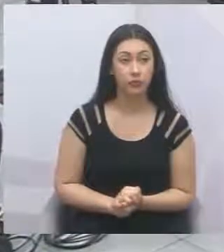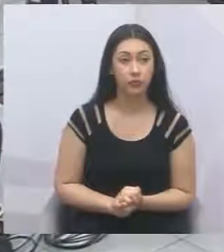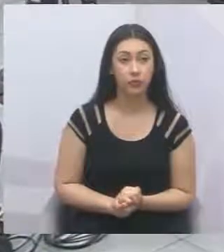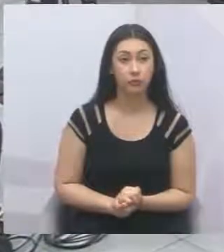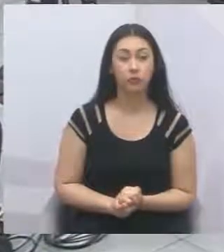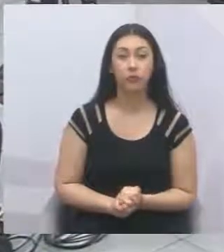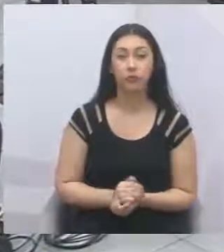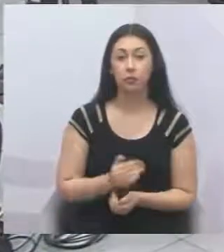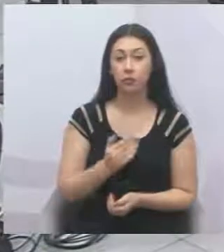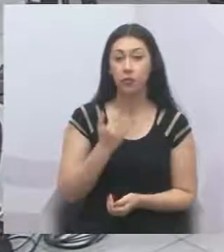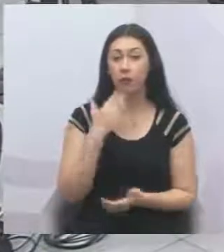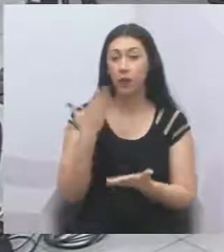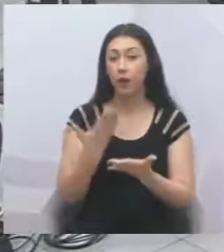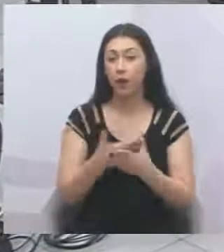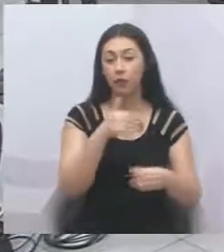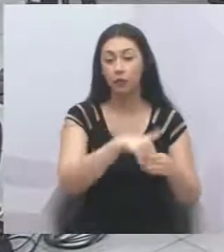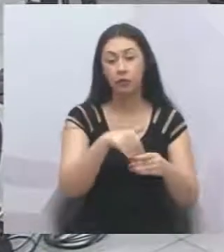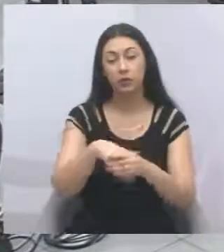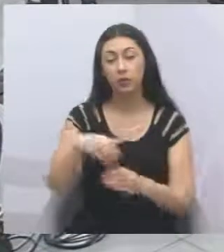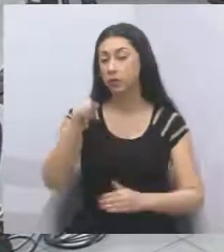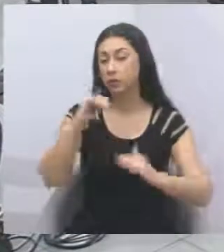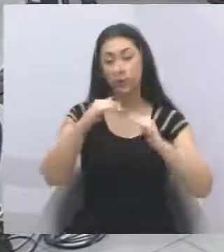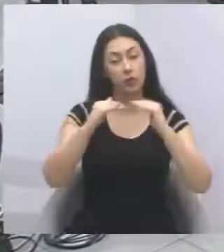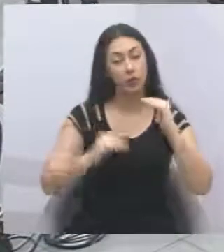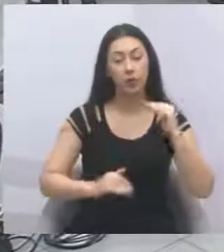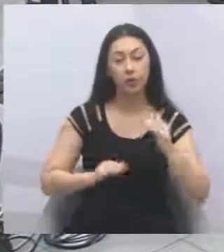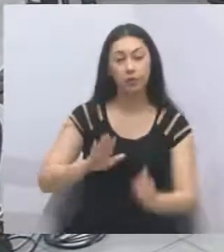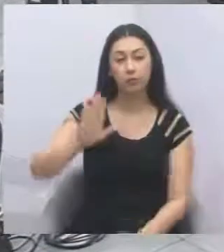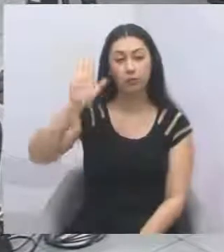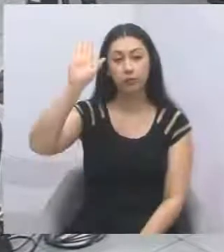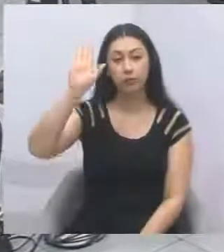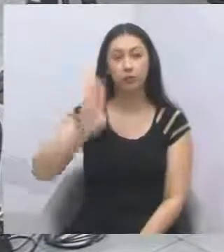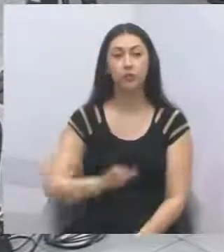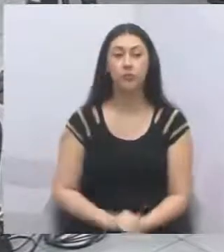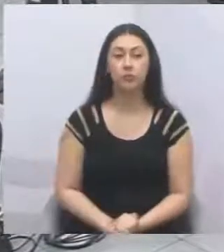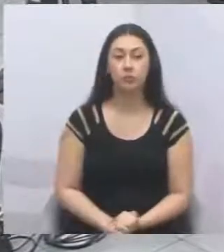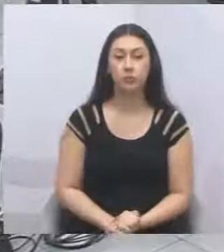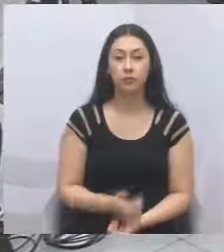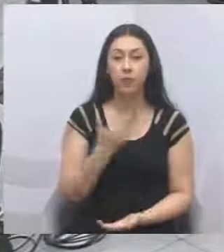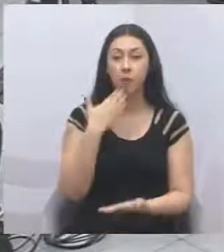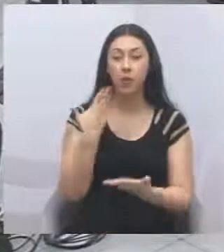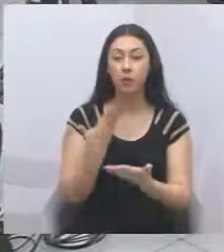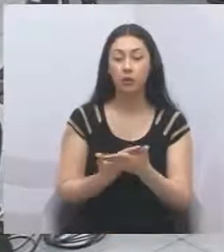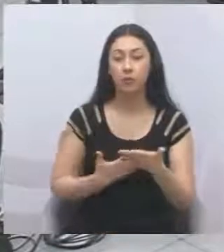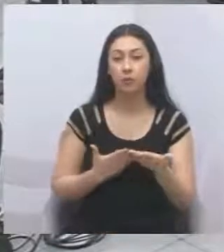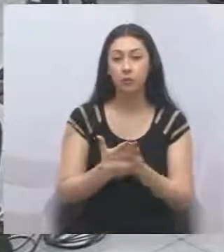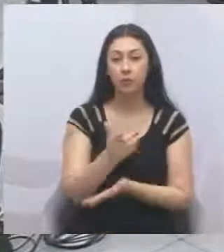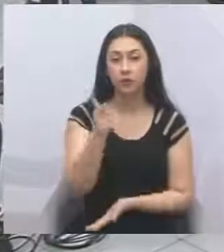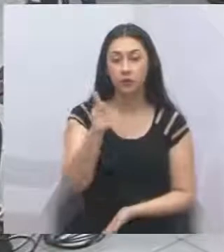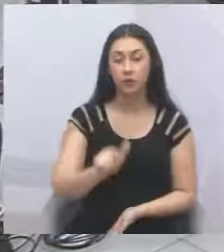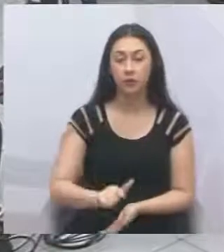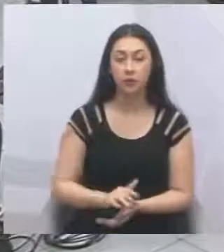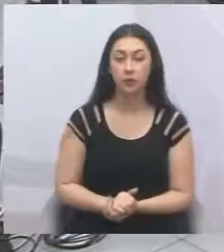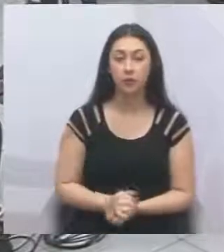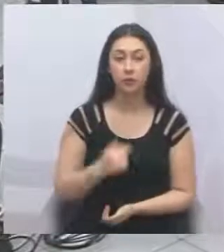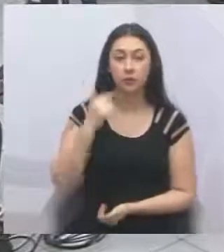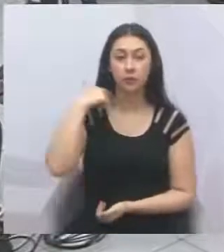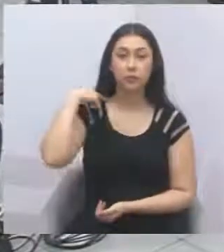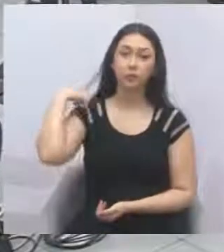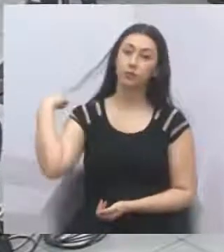O requerimento está em votação. Os que forem contrários, por favor, se manifestem levantando os braços. Requerimento aprovado. Próximo